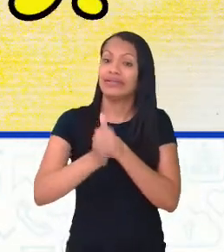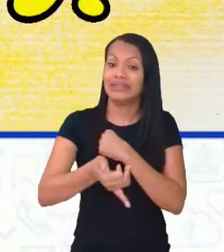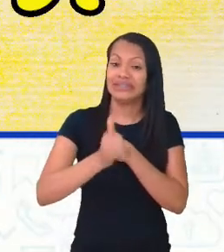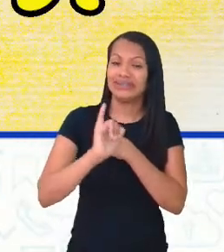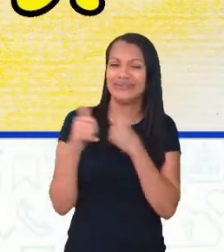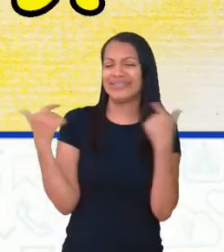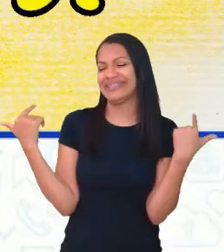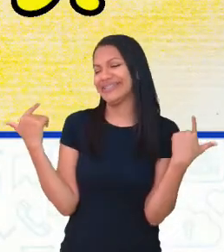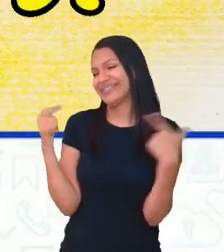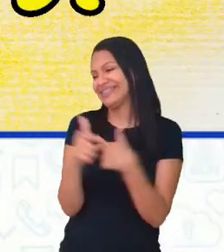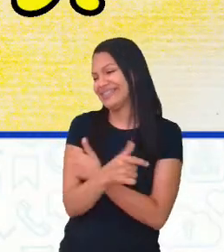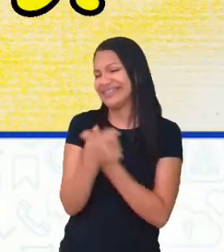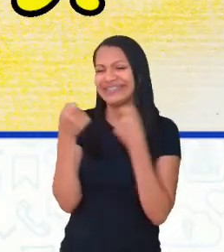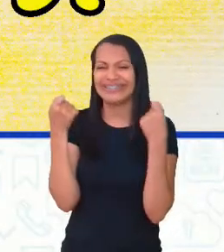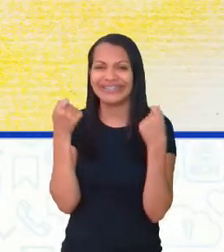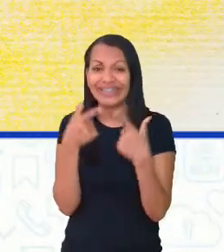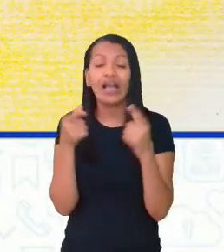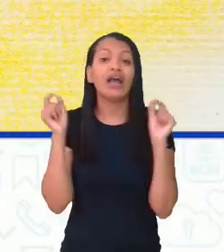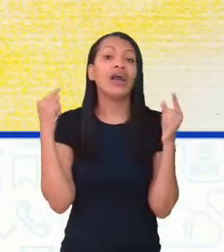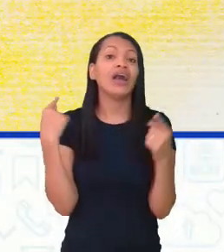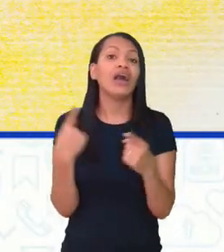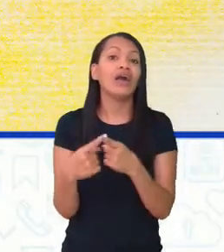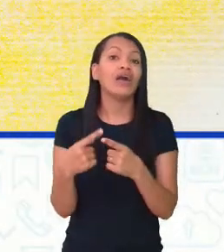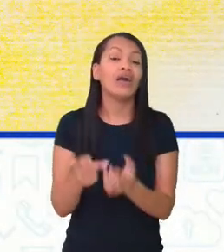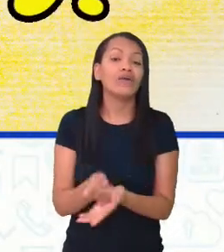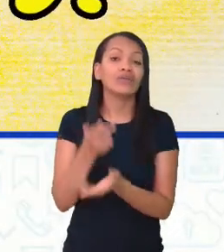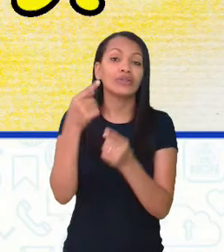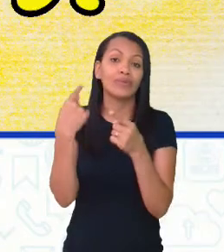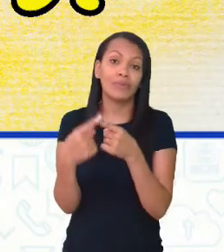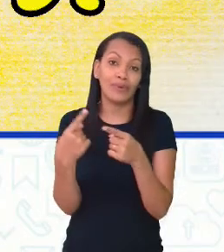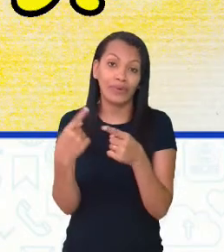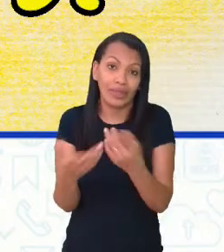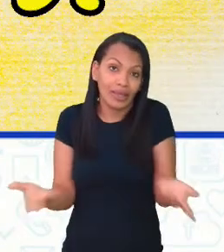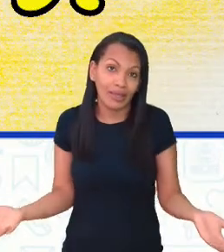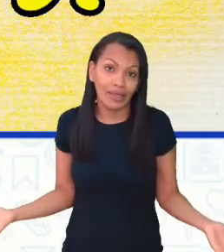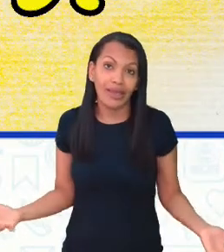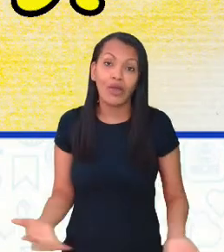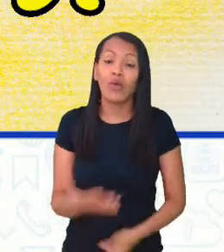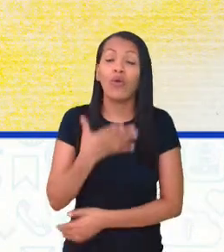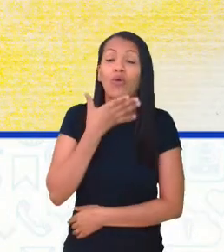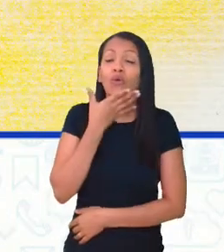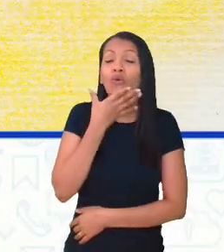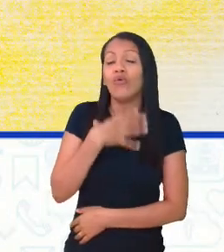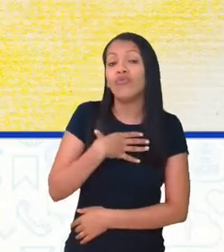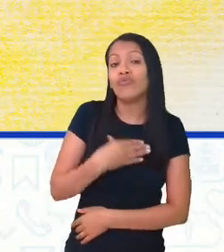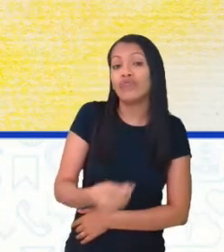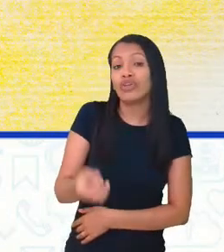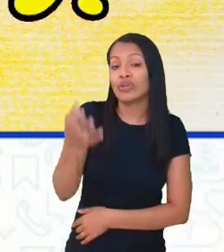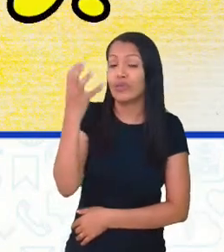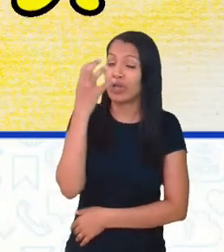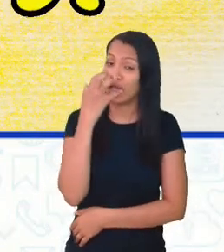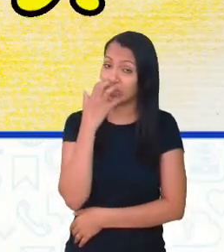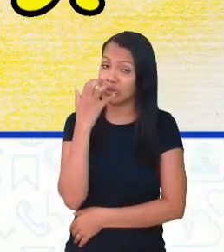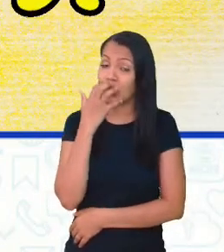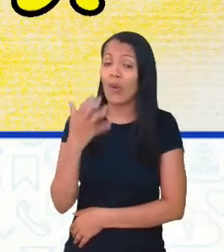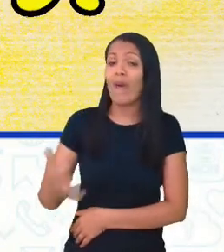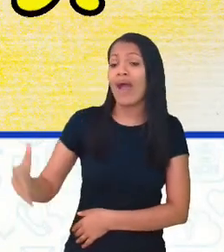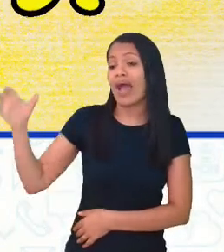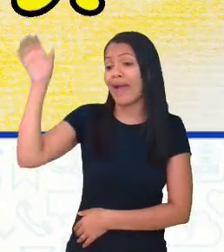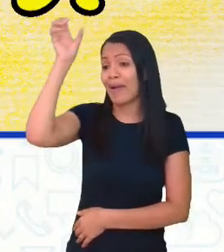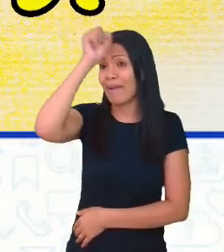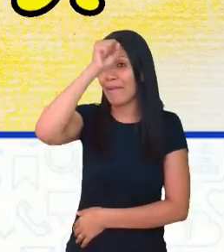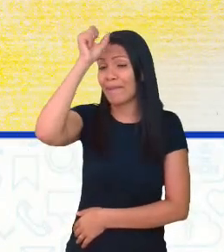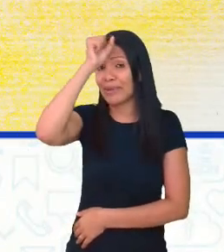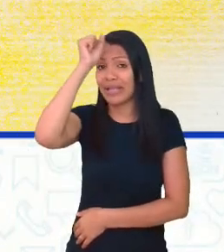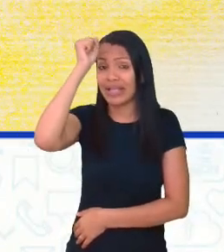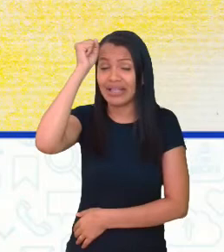humor acontece porque o filho cachorro aprende a falar a língua dos gatos, contrariando uma ordem natural que seria falar